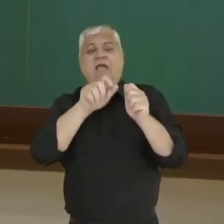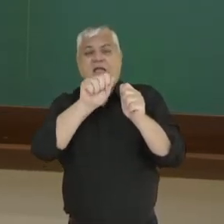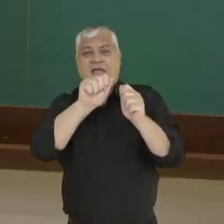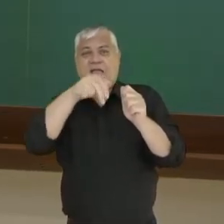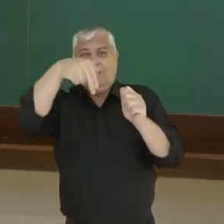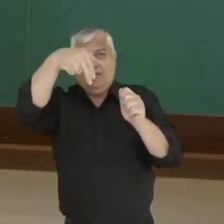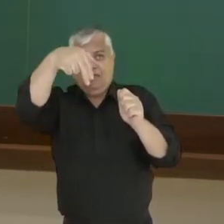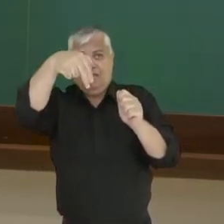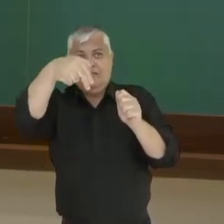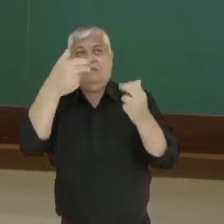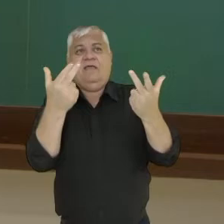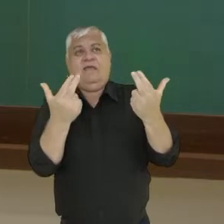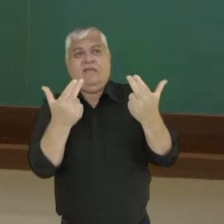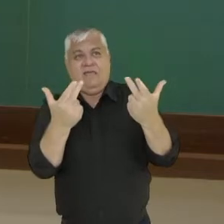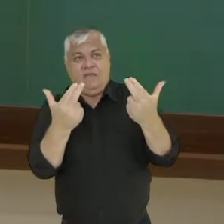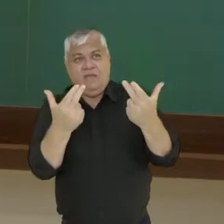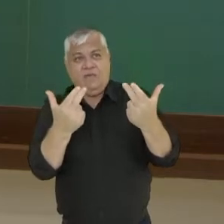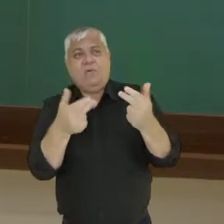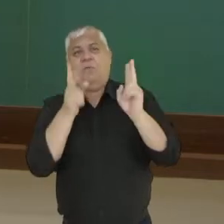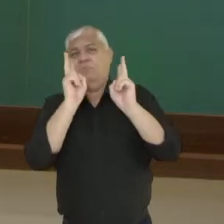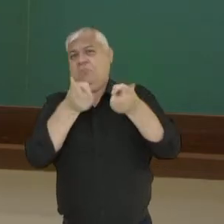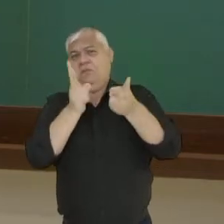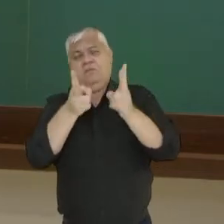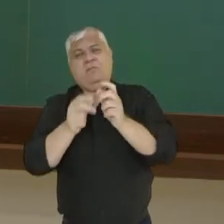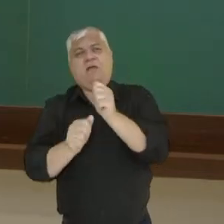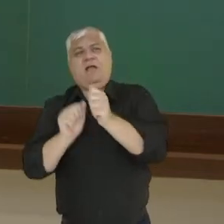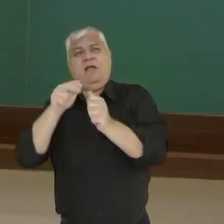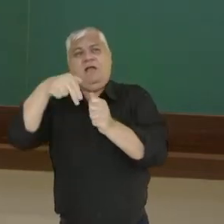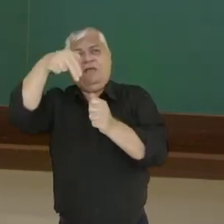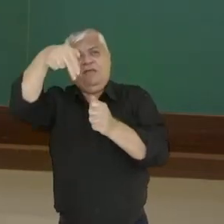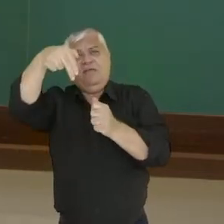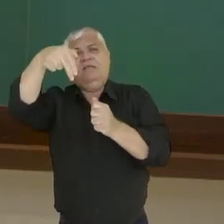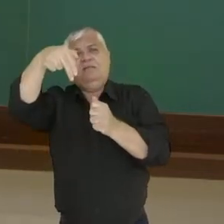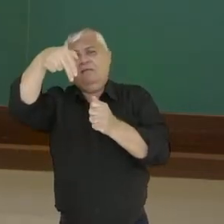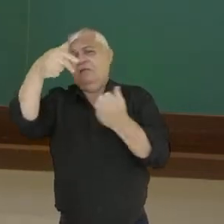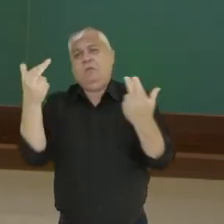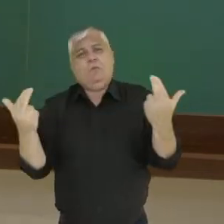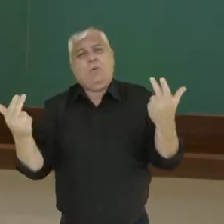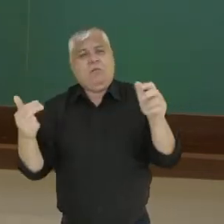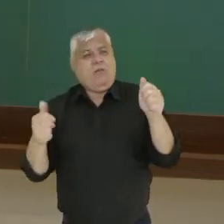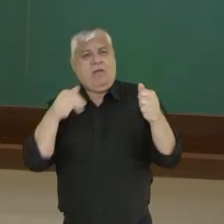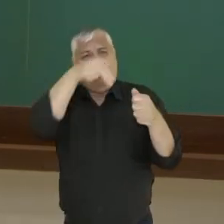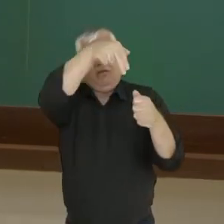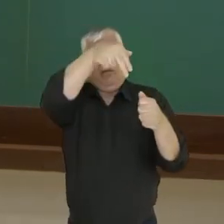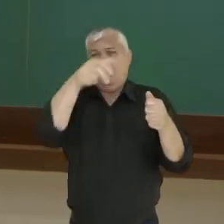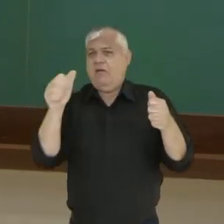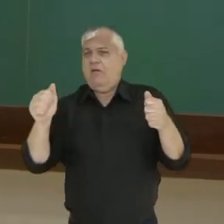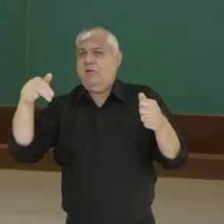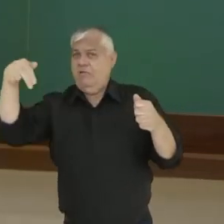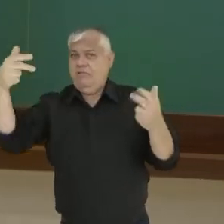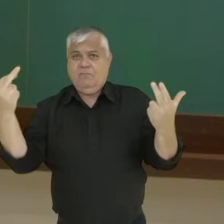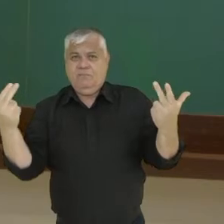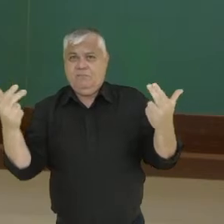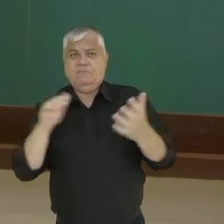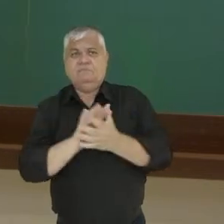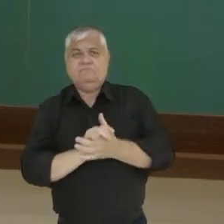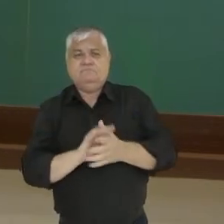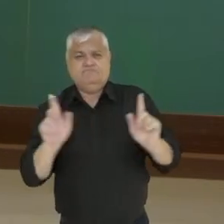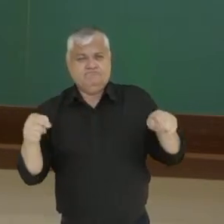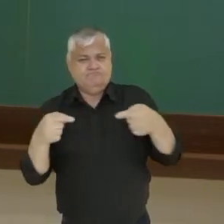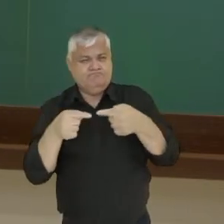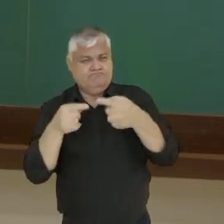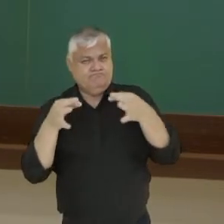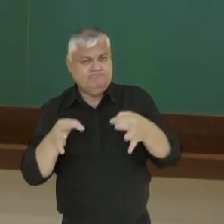n, é igual ao meu logaritmando, que também é a na n. Então, confirmou a